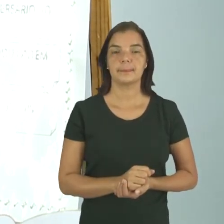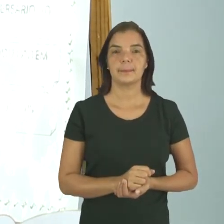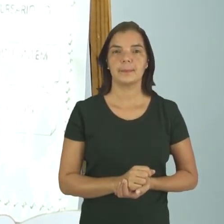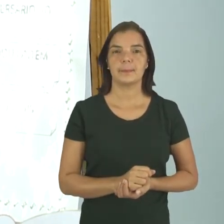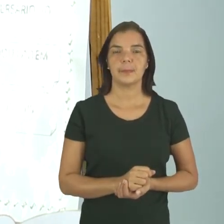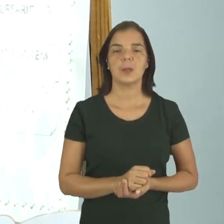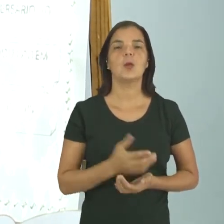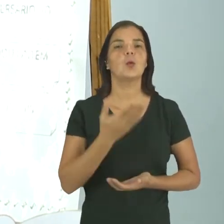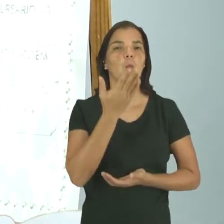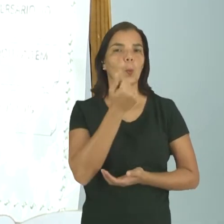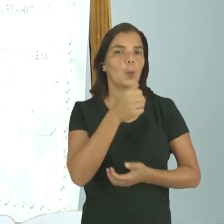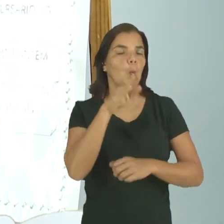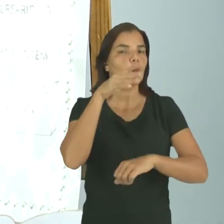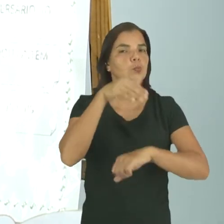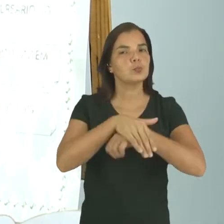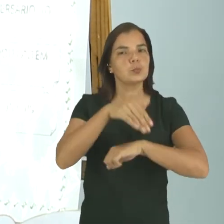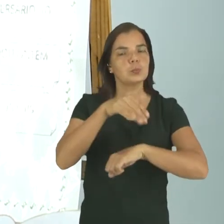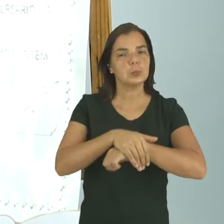Jantei